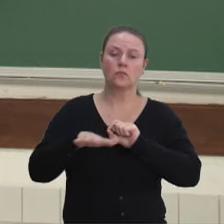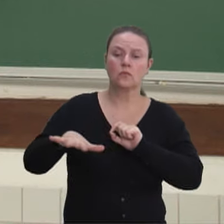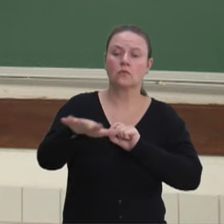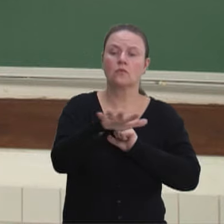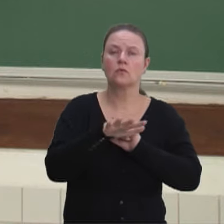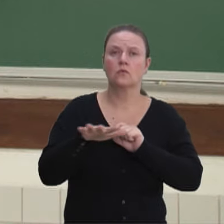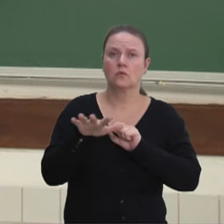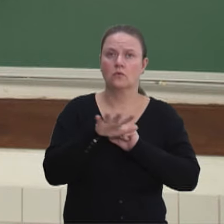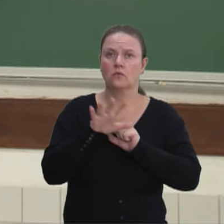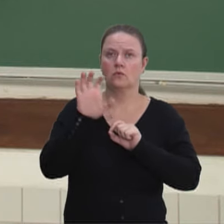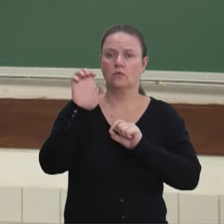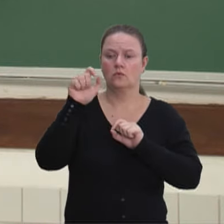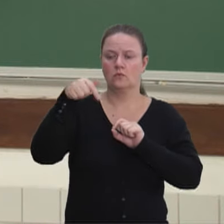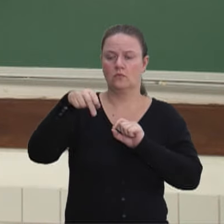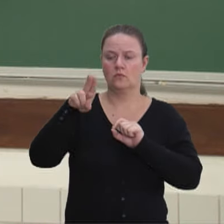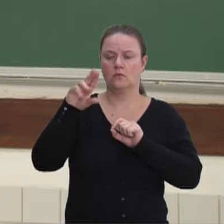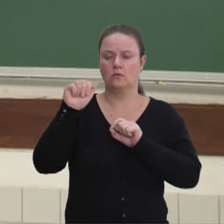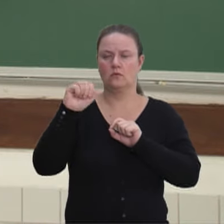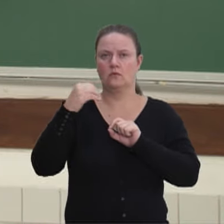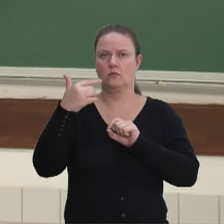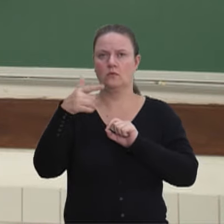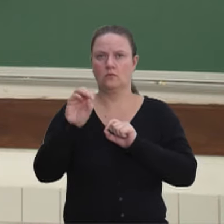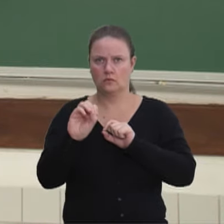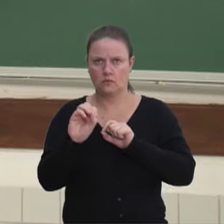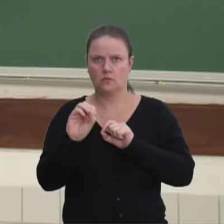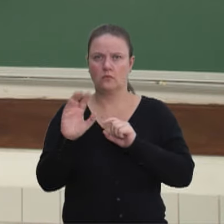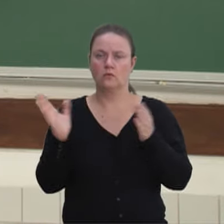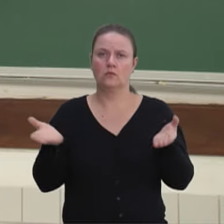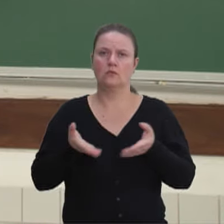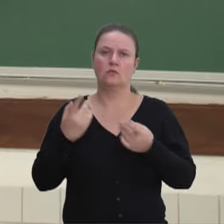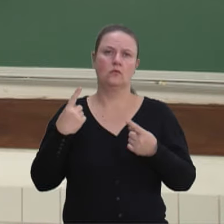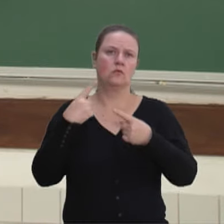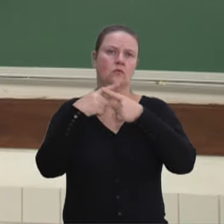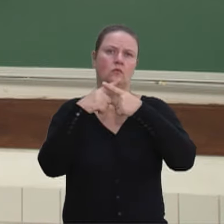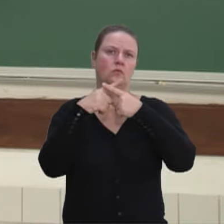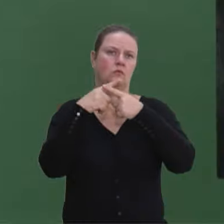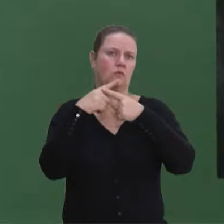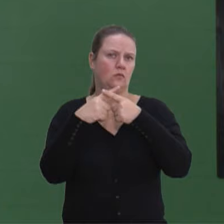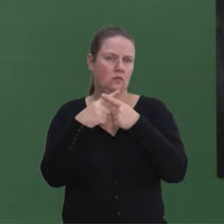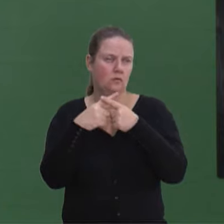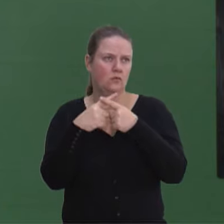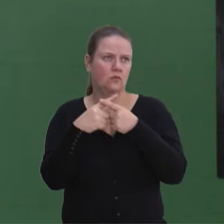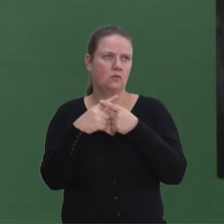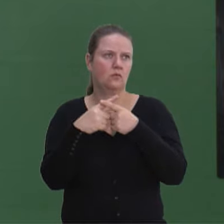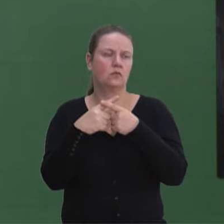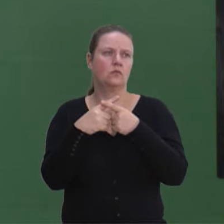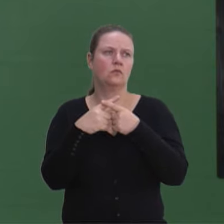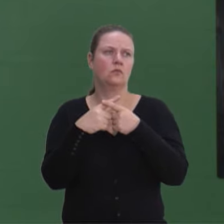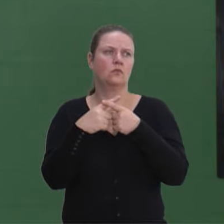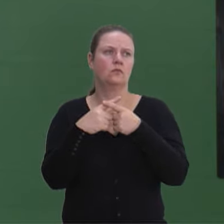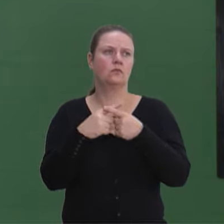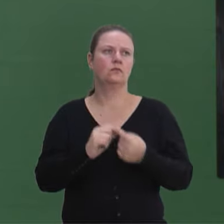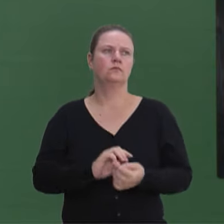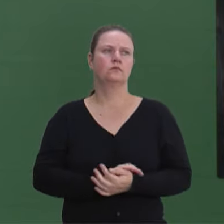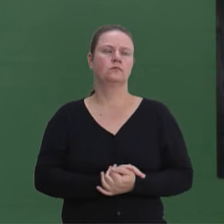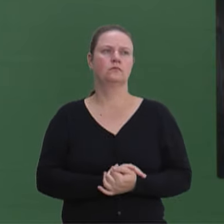equação geral. Vou multiplicar aqui, vou fazer o famoso